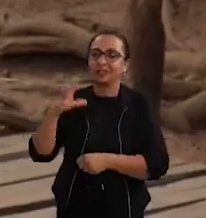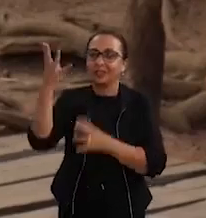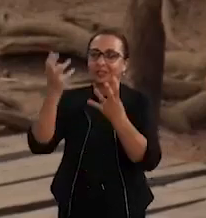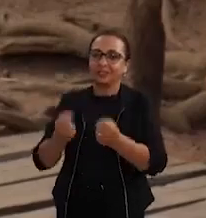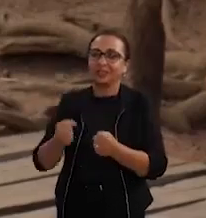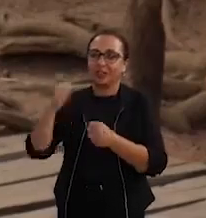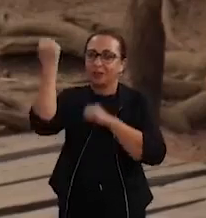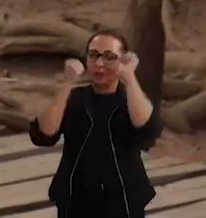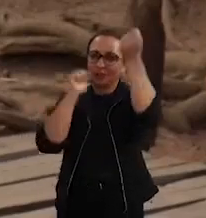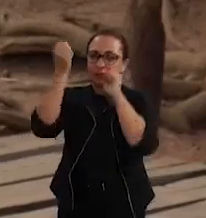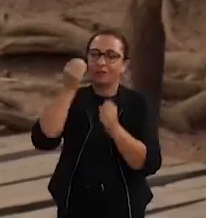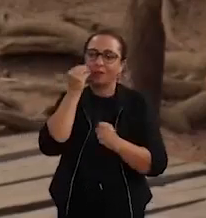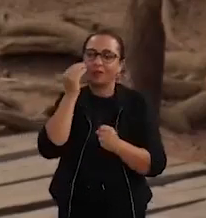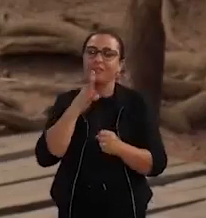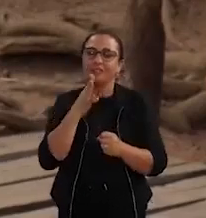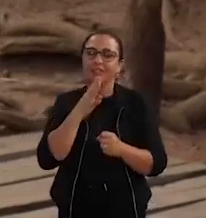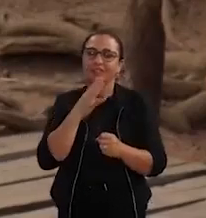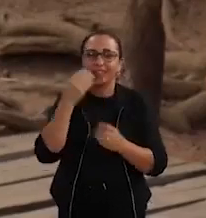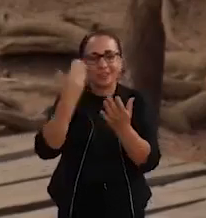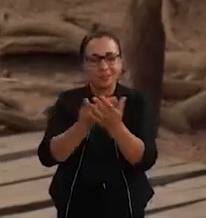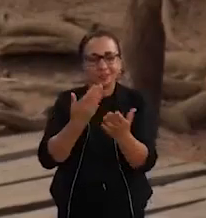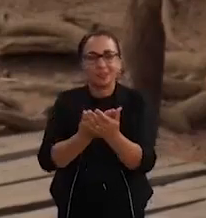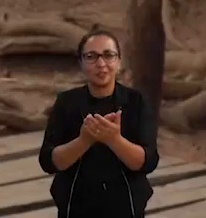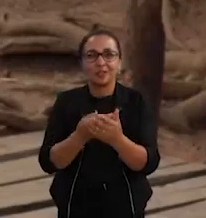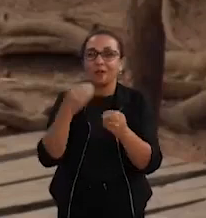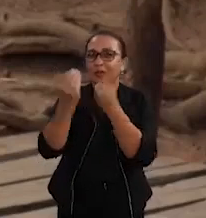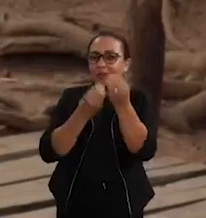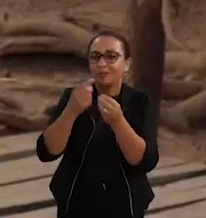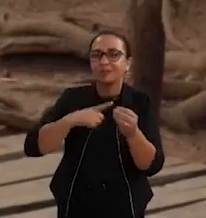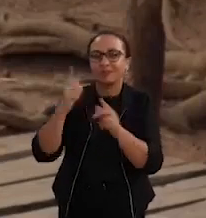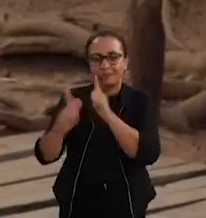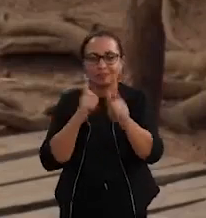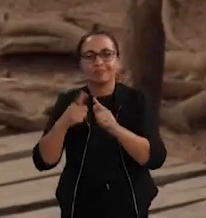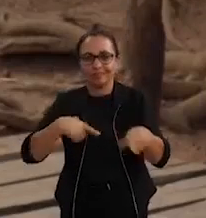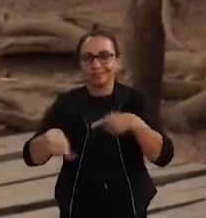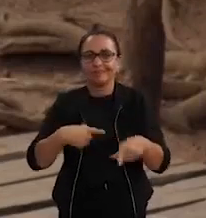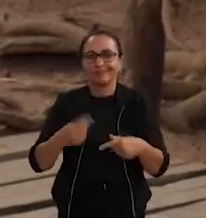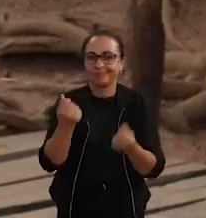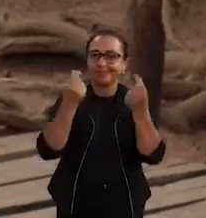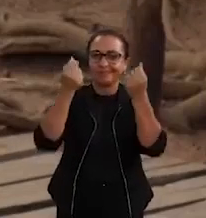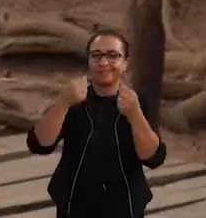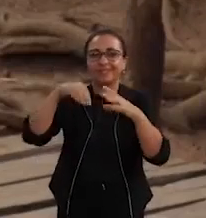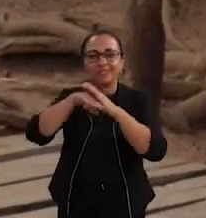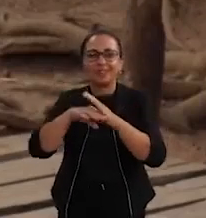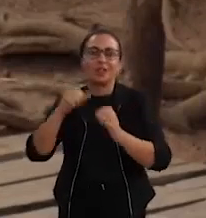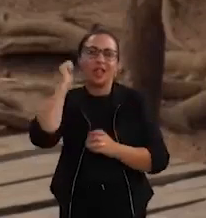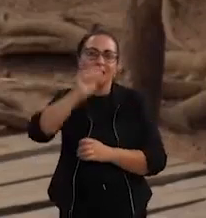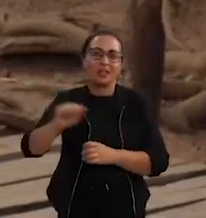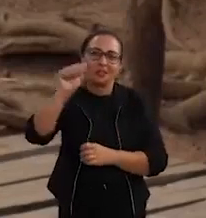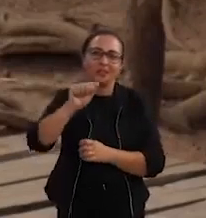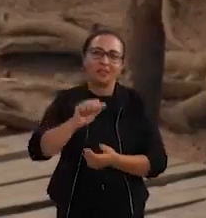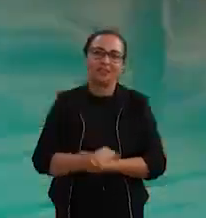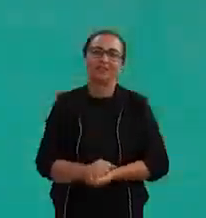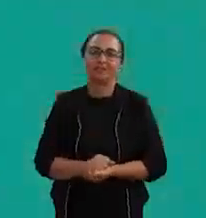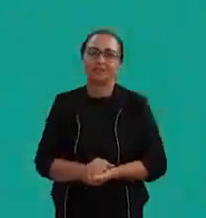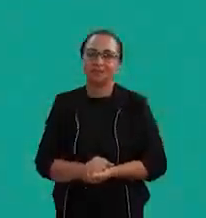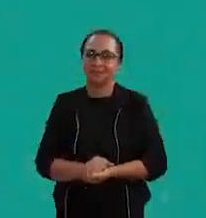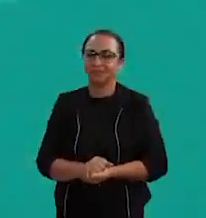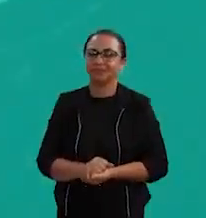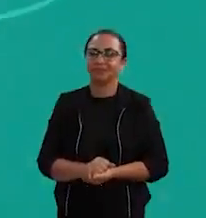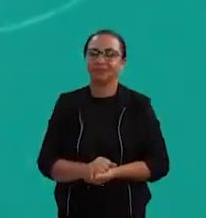de Propriedade Industrial. Vamos conhecer esse estudo e como ele tem gerado trabalho e renda no interior alagoano.